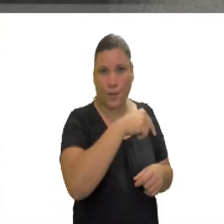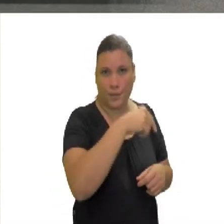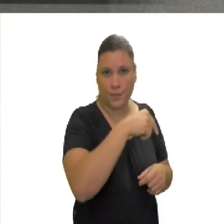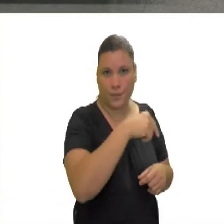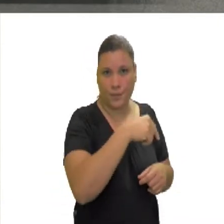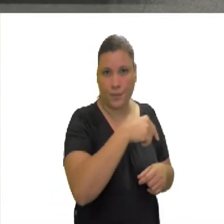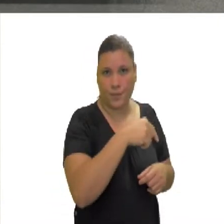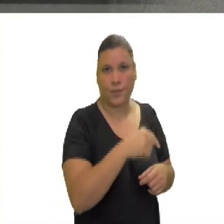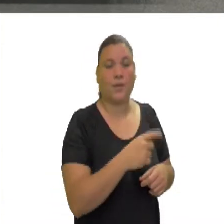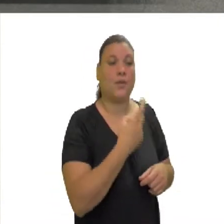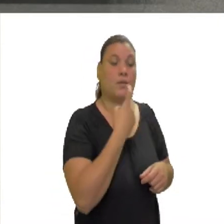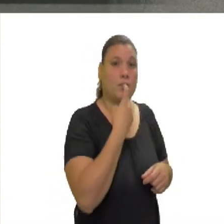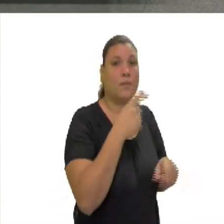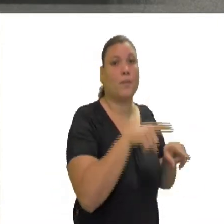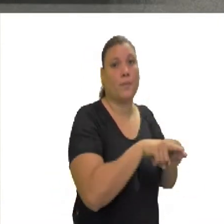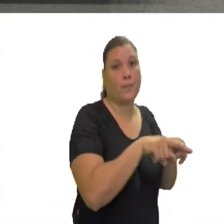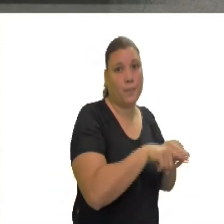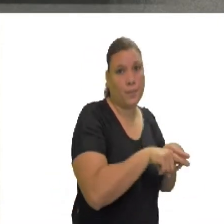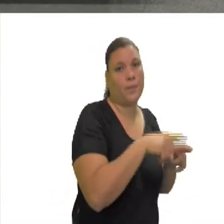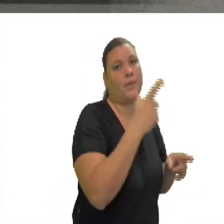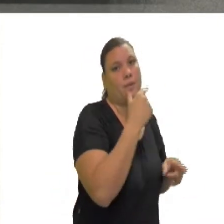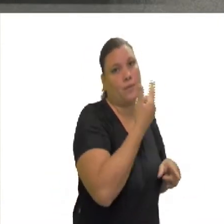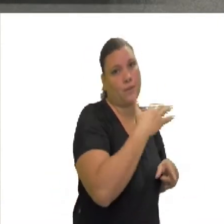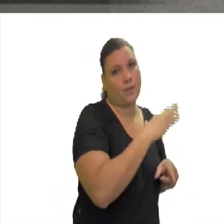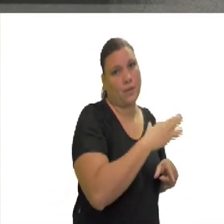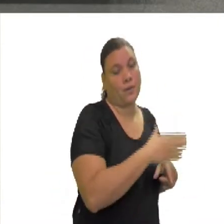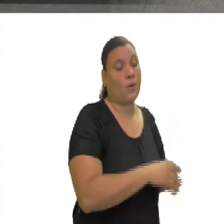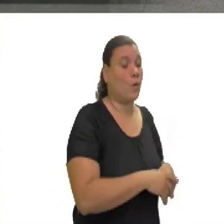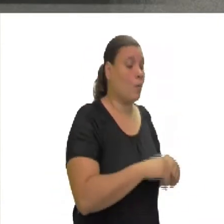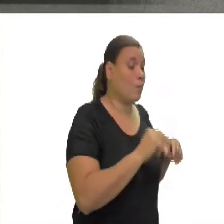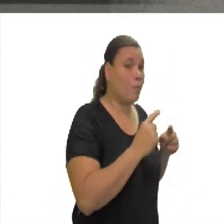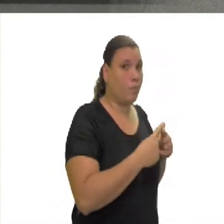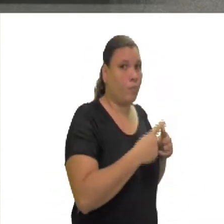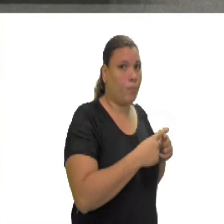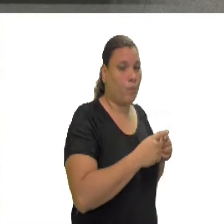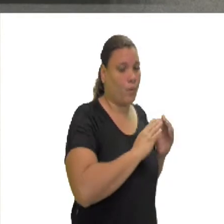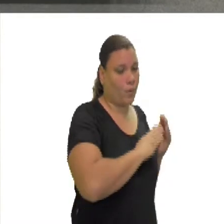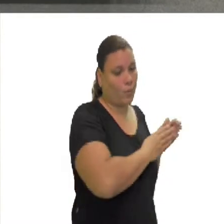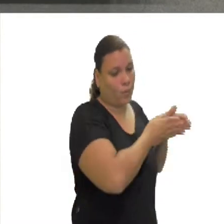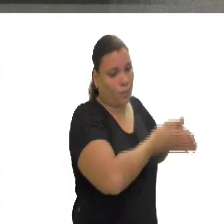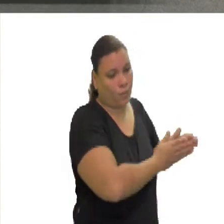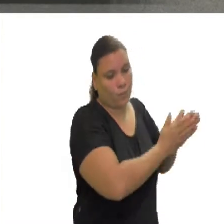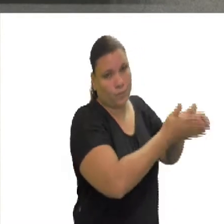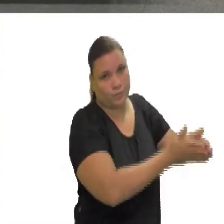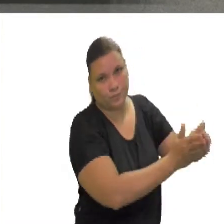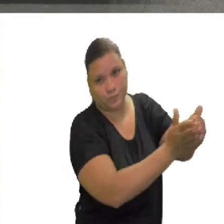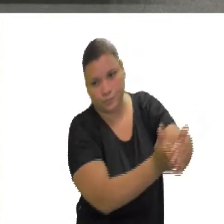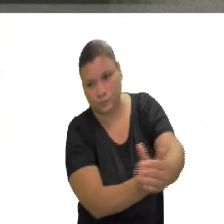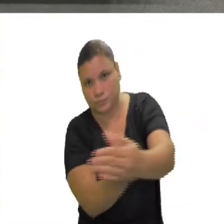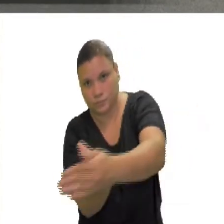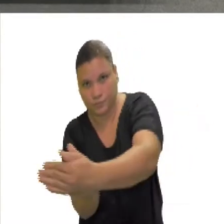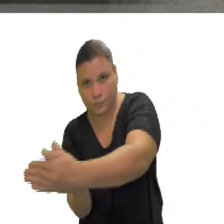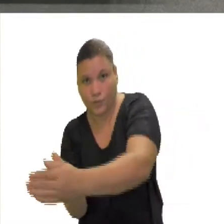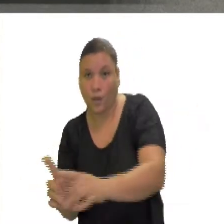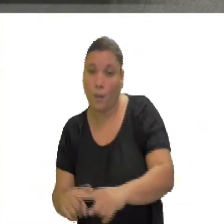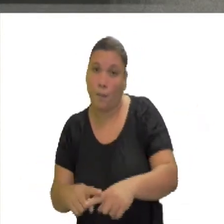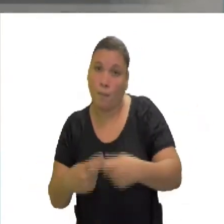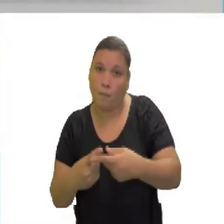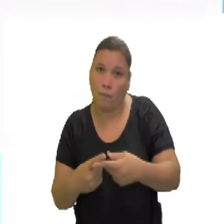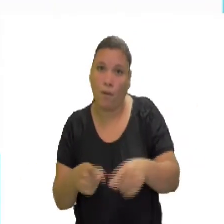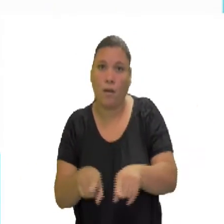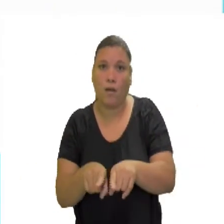ouro de Minas Gerais para o litoral, é a cidade de Paraty, no Rio de Janeiro. Com